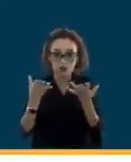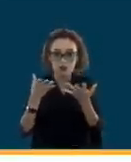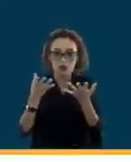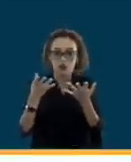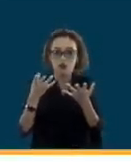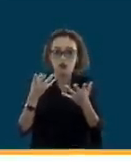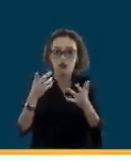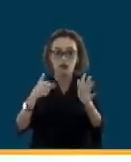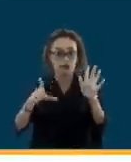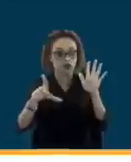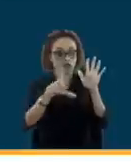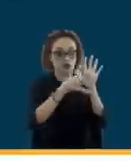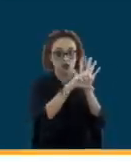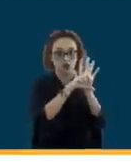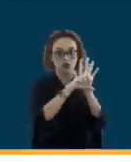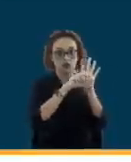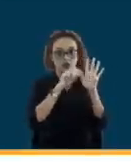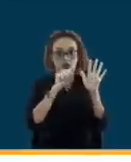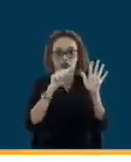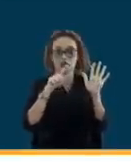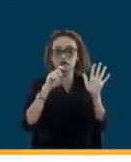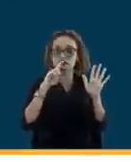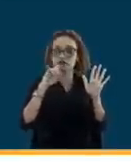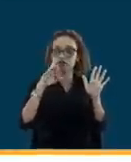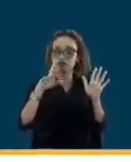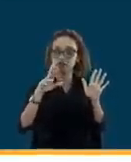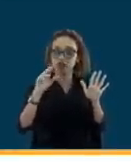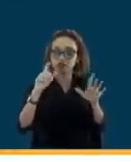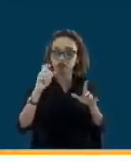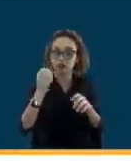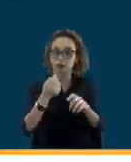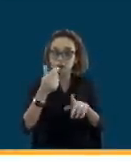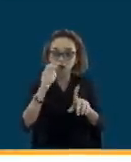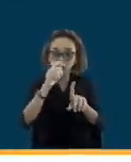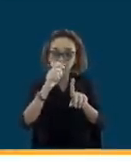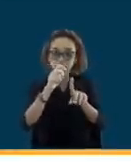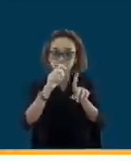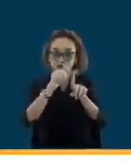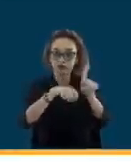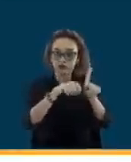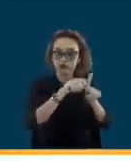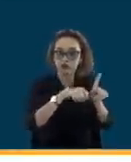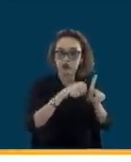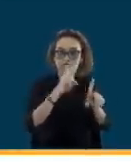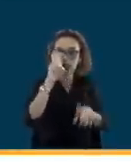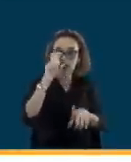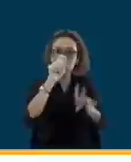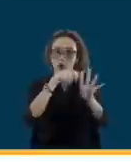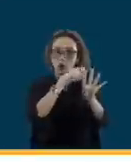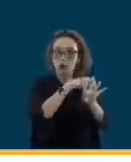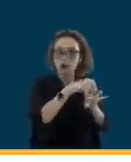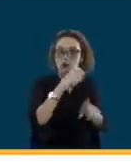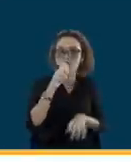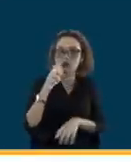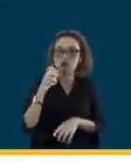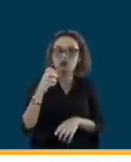Lei Aldir Blanc agora, em poucos meses, em questão de cinco meses, será um volume